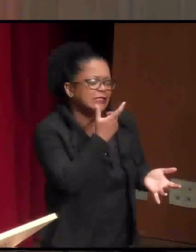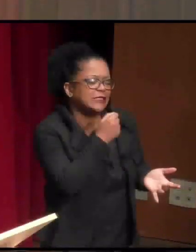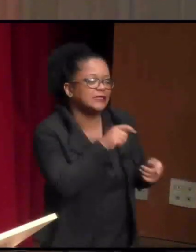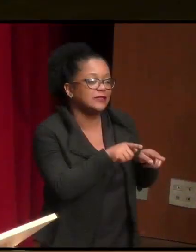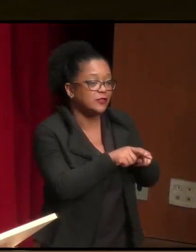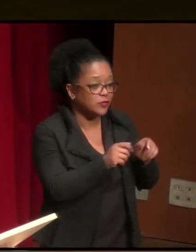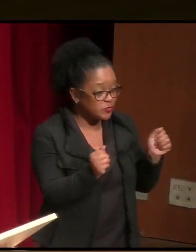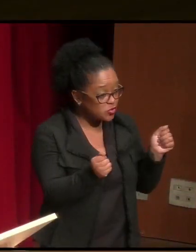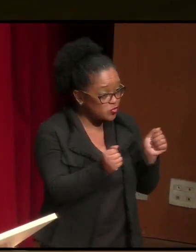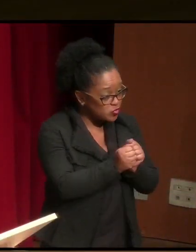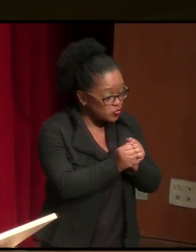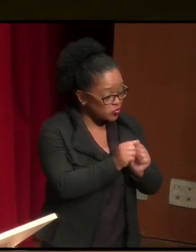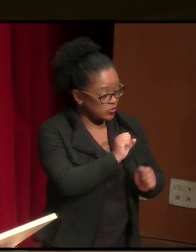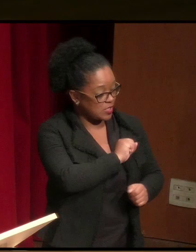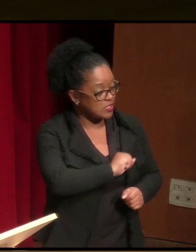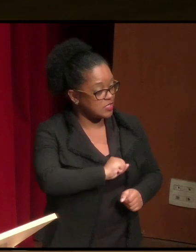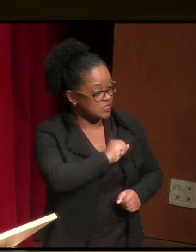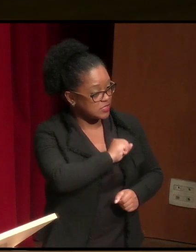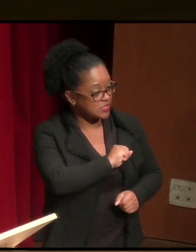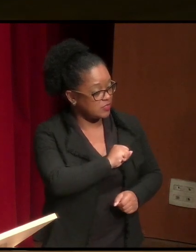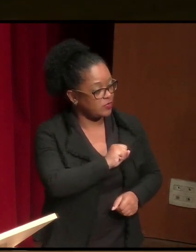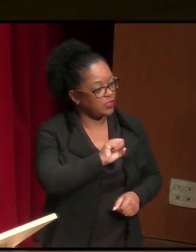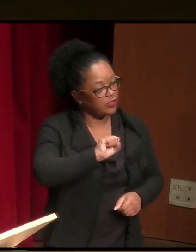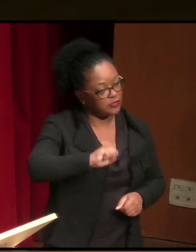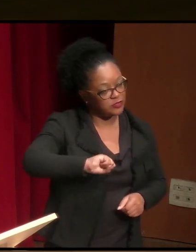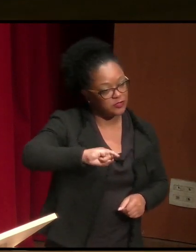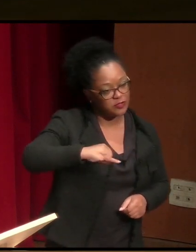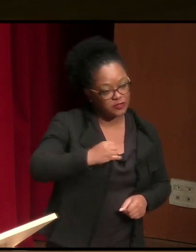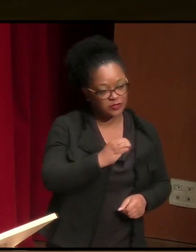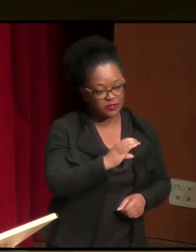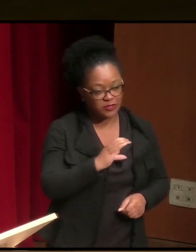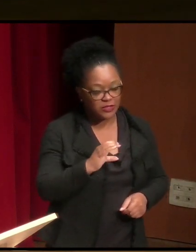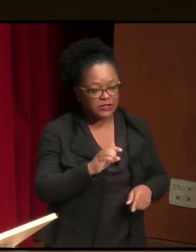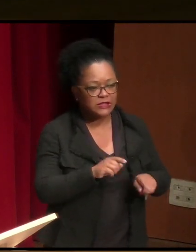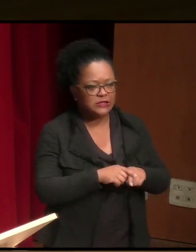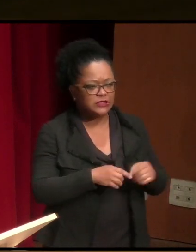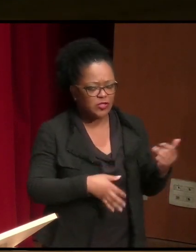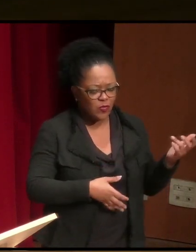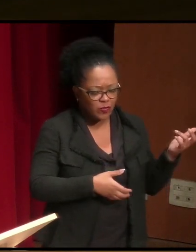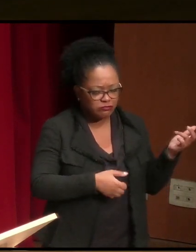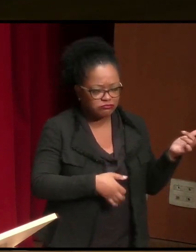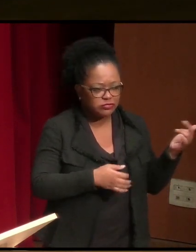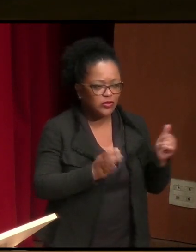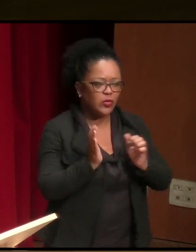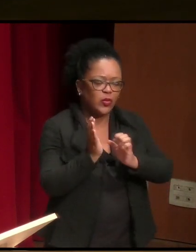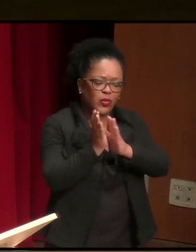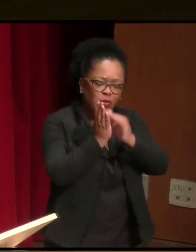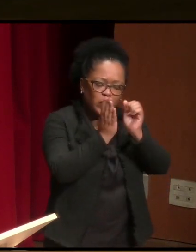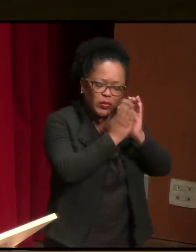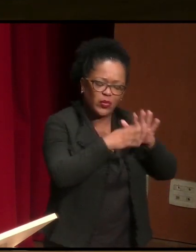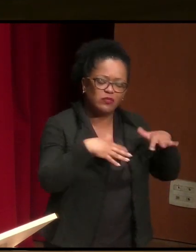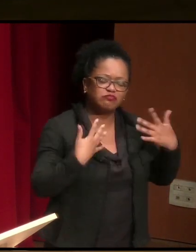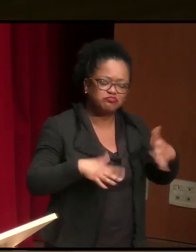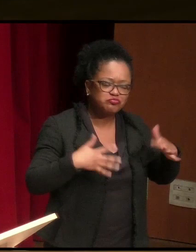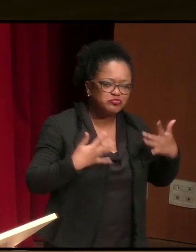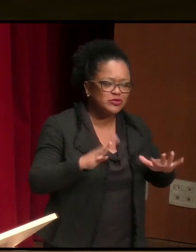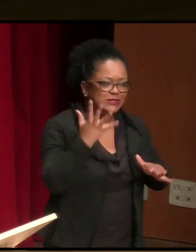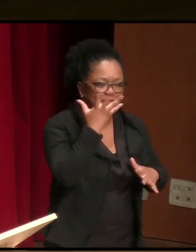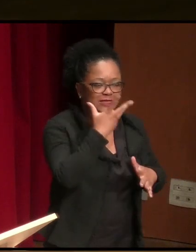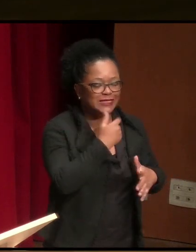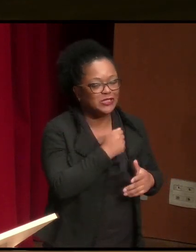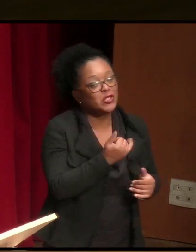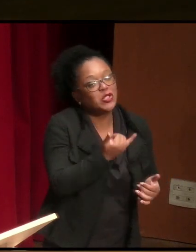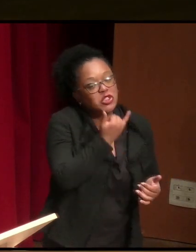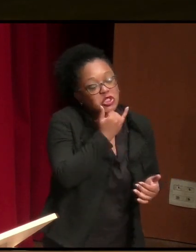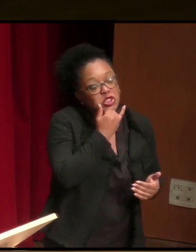de Ciências Bíblicas em São José dos Campos, e ela ministrou o louvor lá com a gente e foi sensacional. Viu, cara? Desculpa falar isso, mas não podia deixar